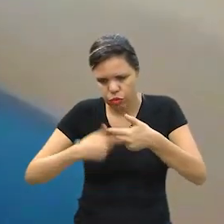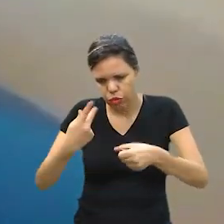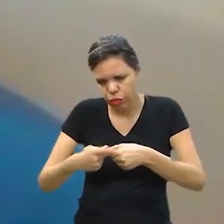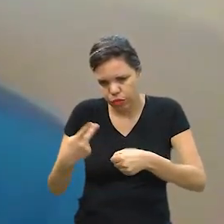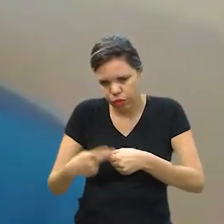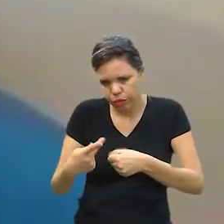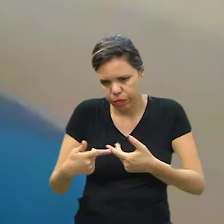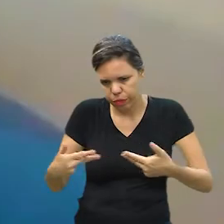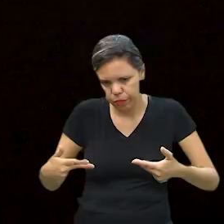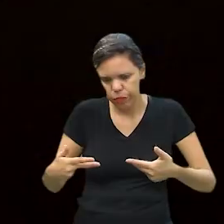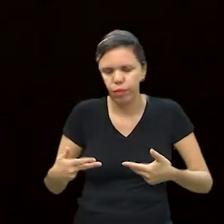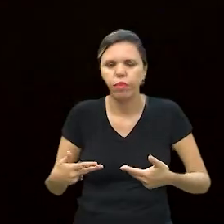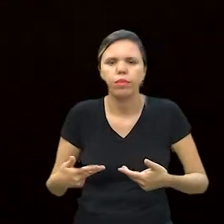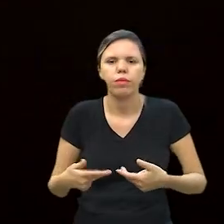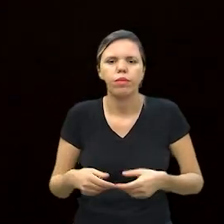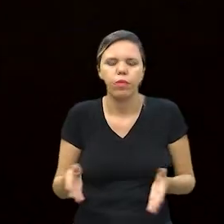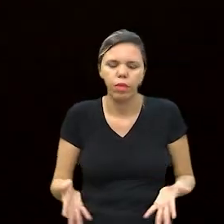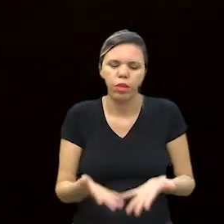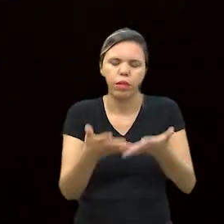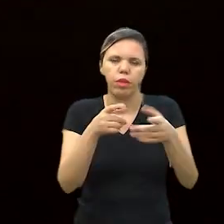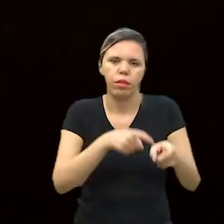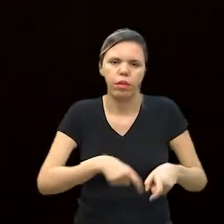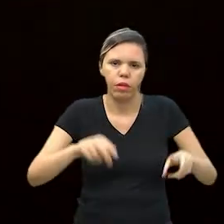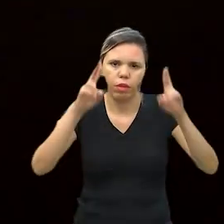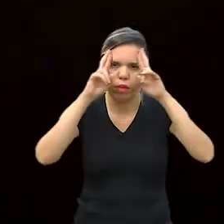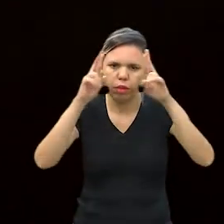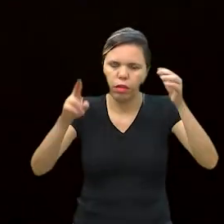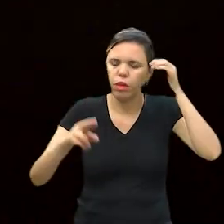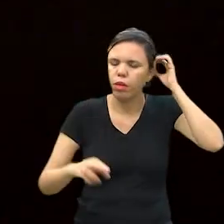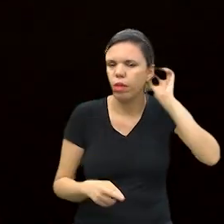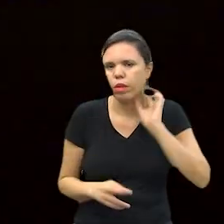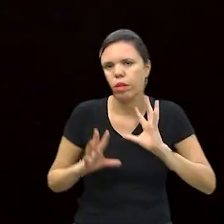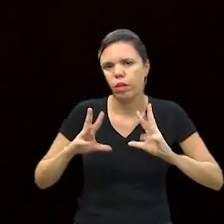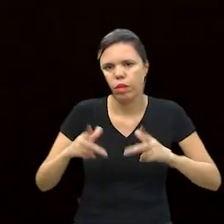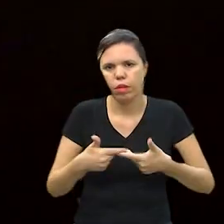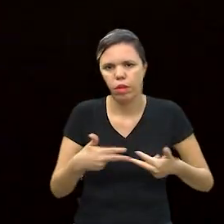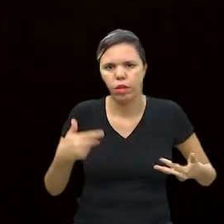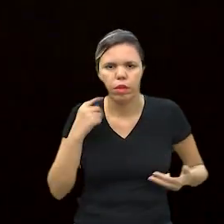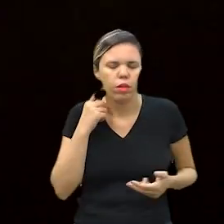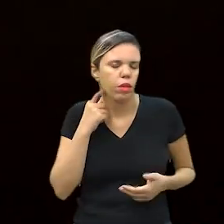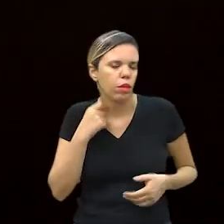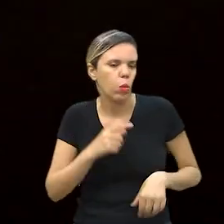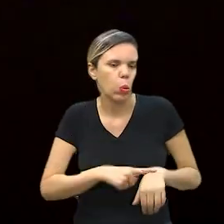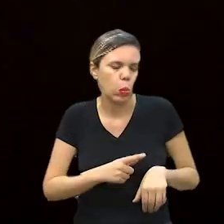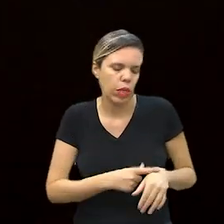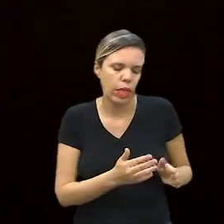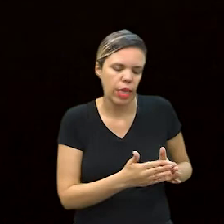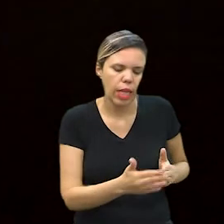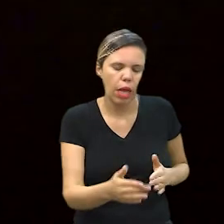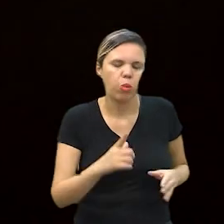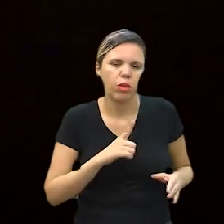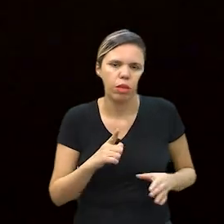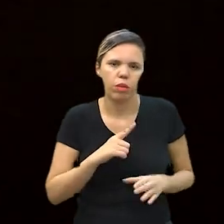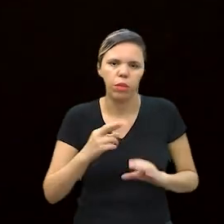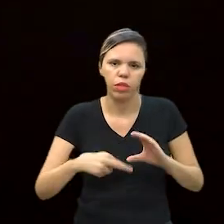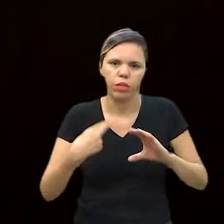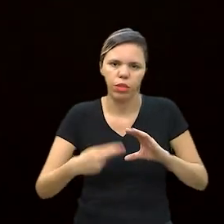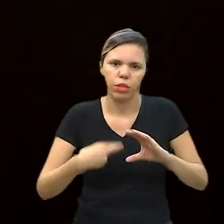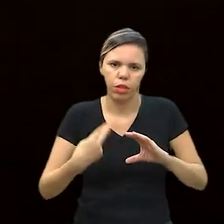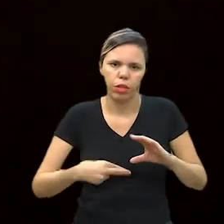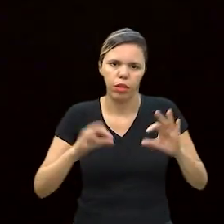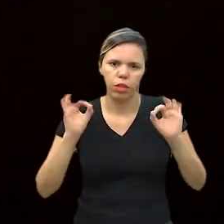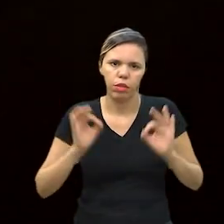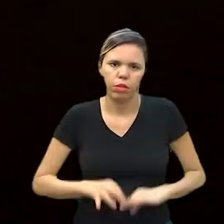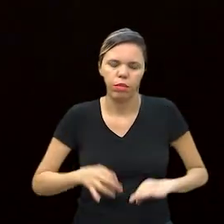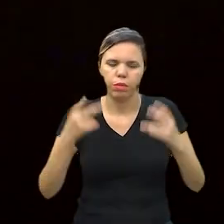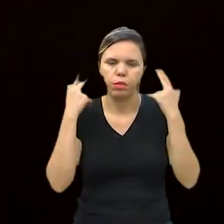pelos produtores, pelo cultivo, pelo respeito à sazonalidade, ao ciclo, né, por poder reciclar de